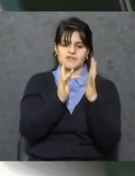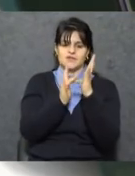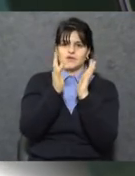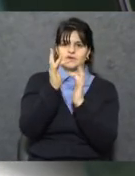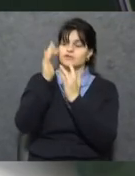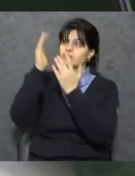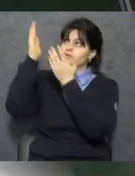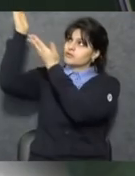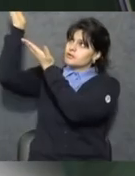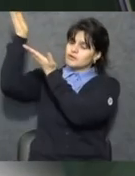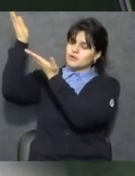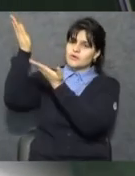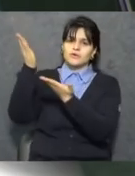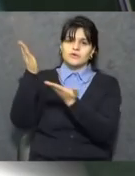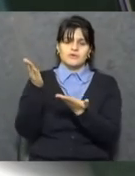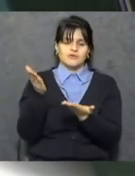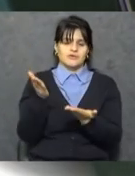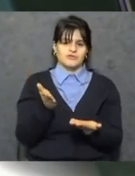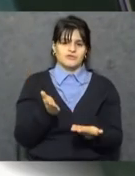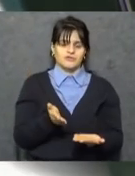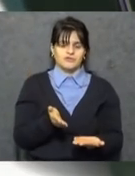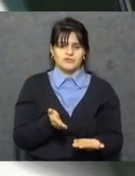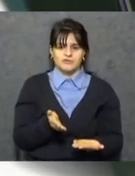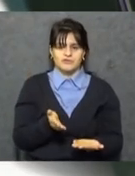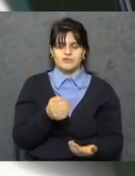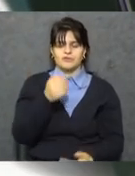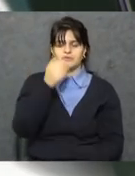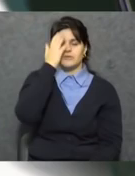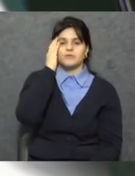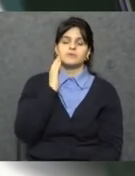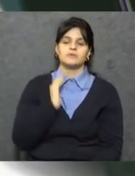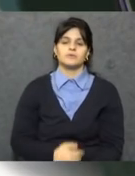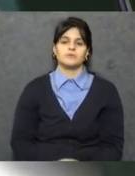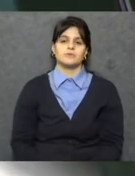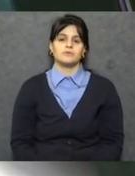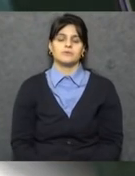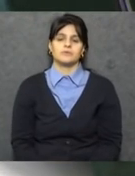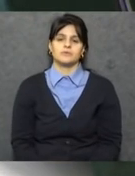Vinde, Senhor Jesus.